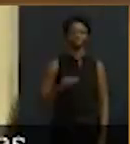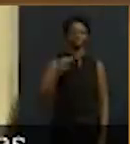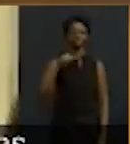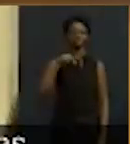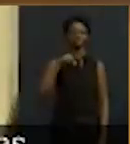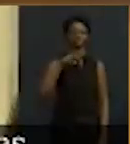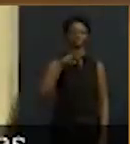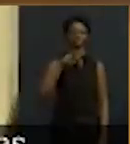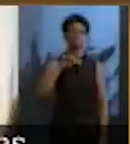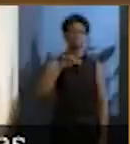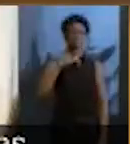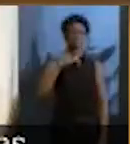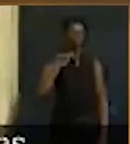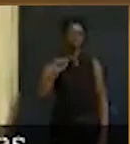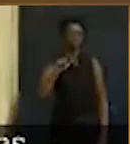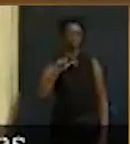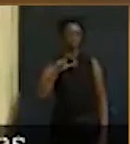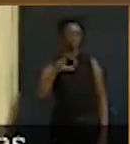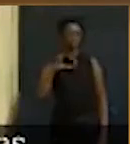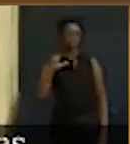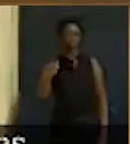Andréia de Luca,